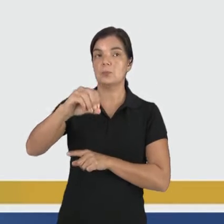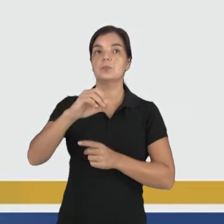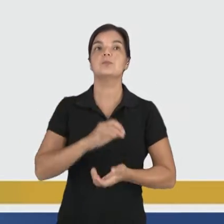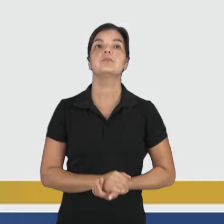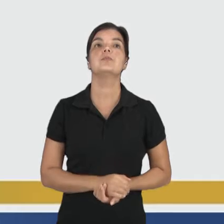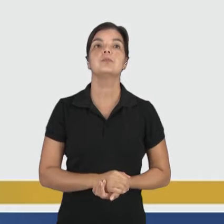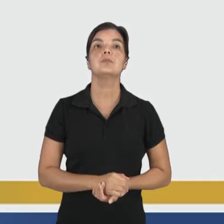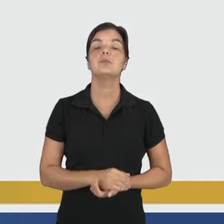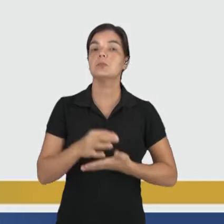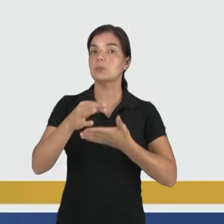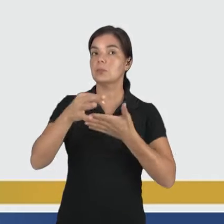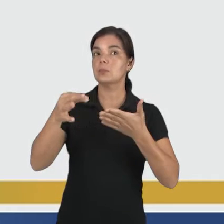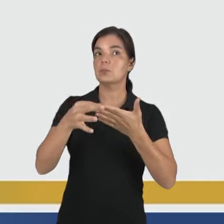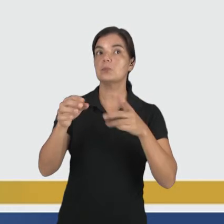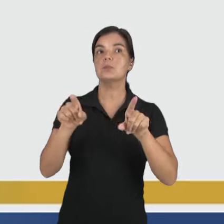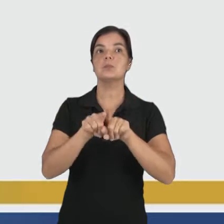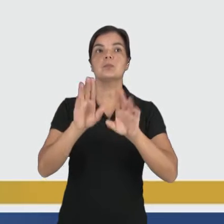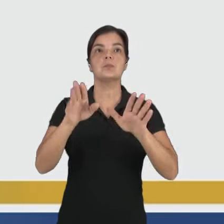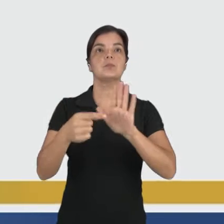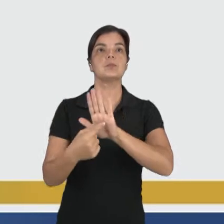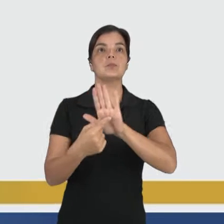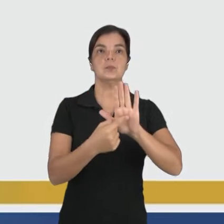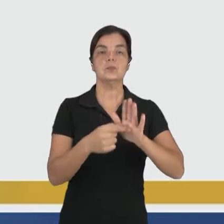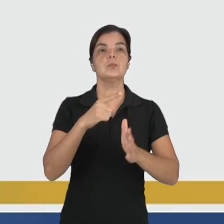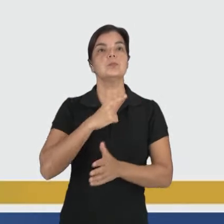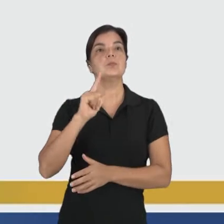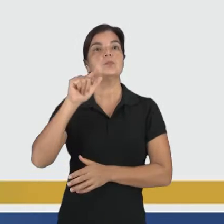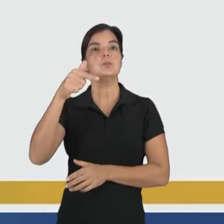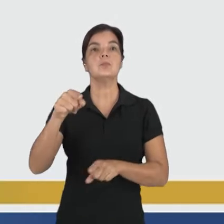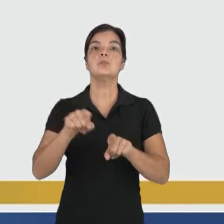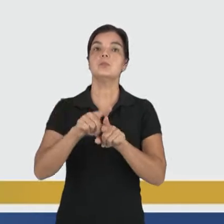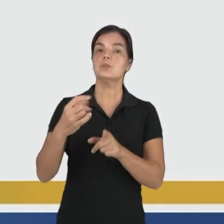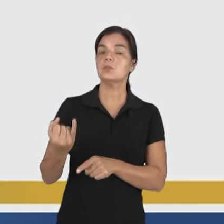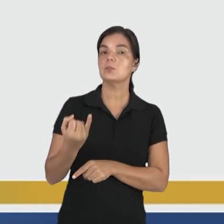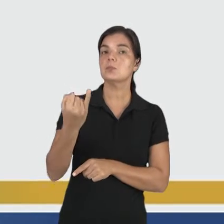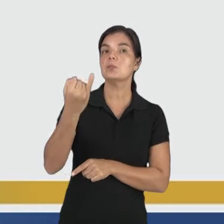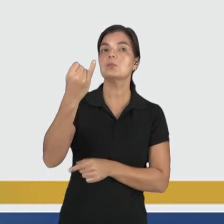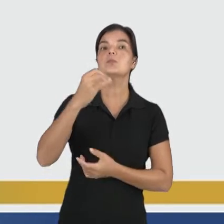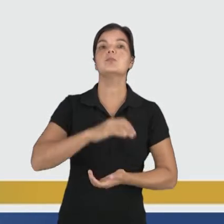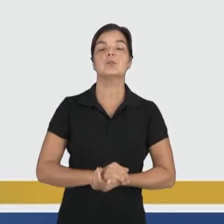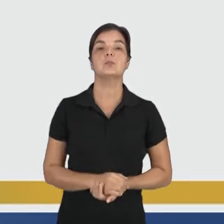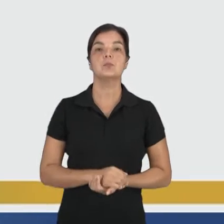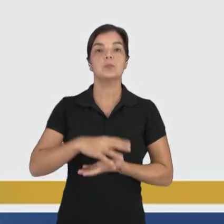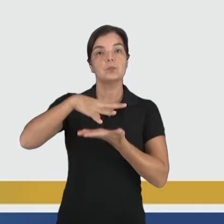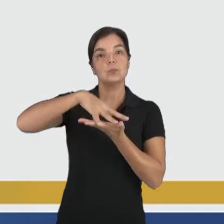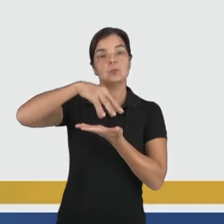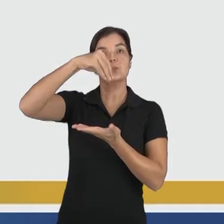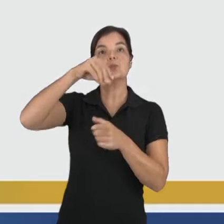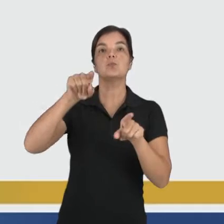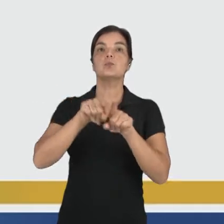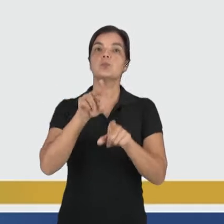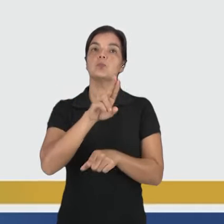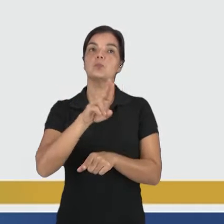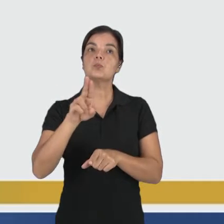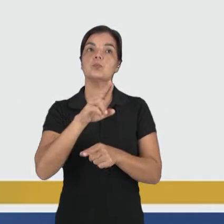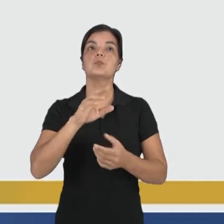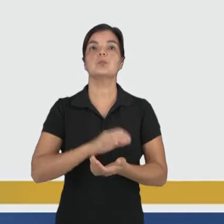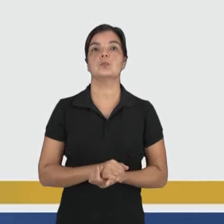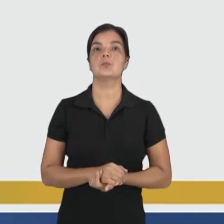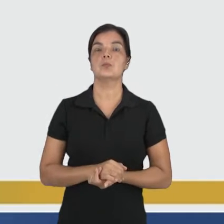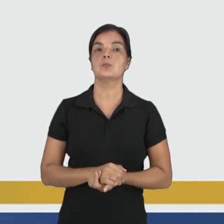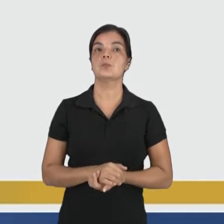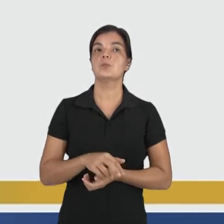dos elementos já citados, existe outro elemento importante no cone, que é o chamado de